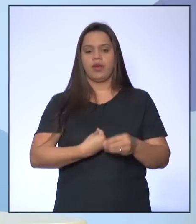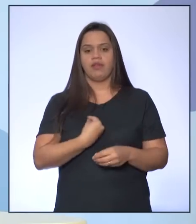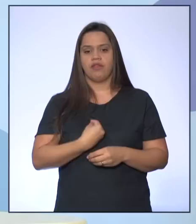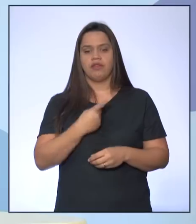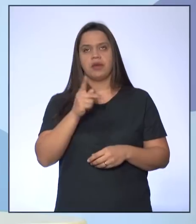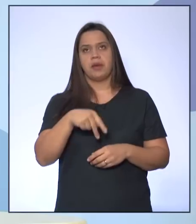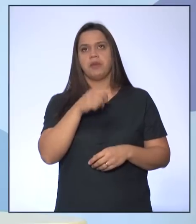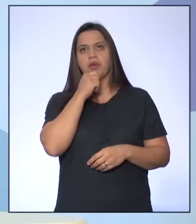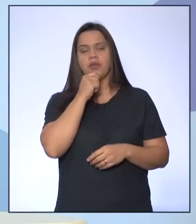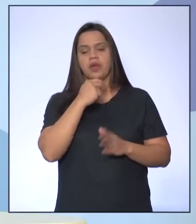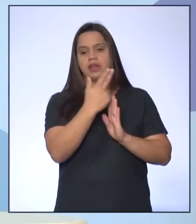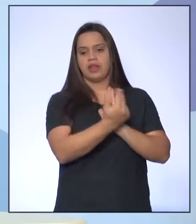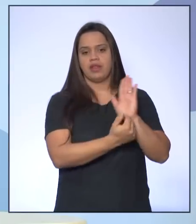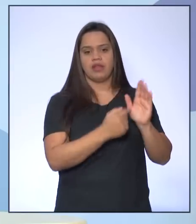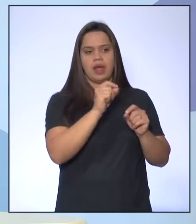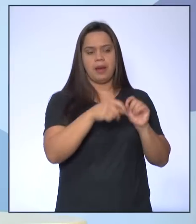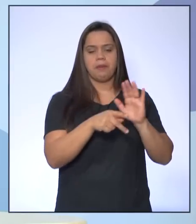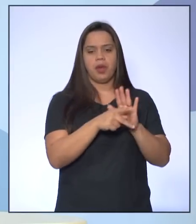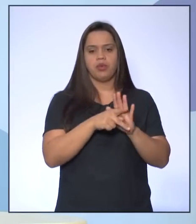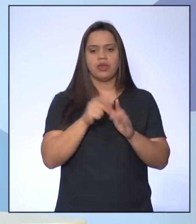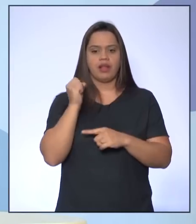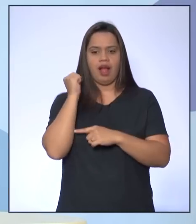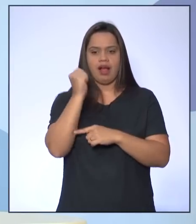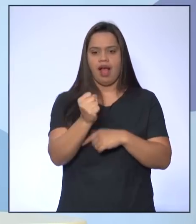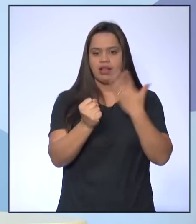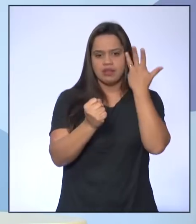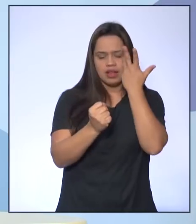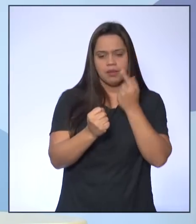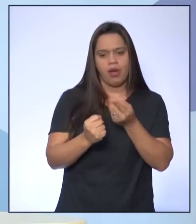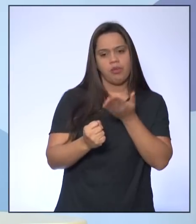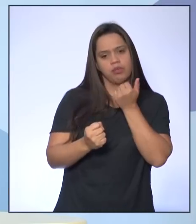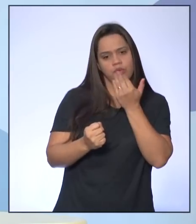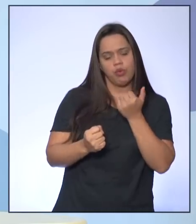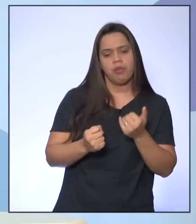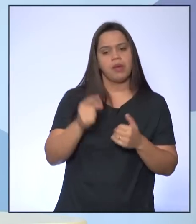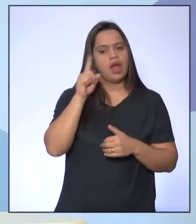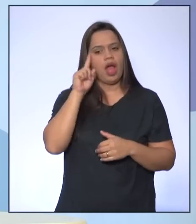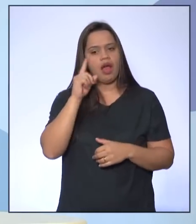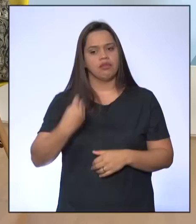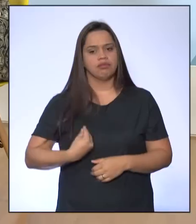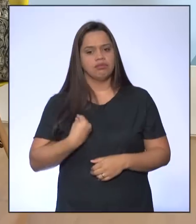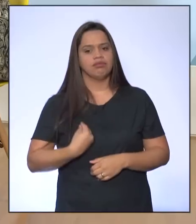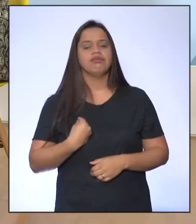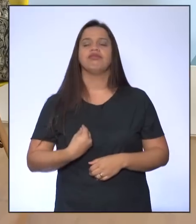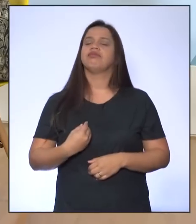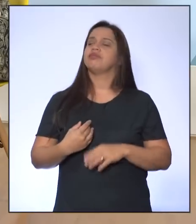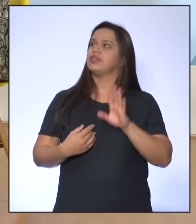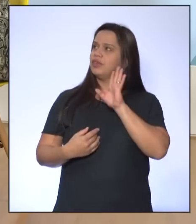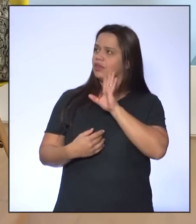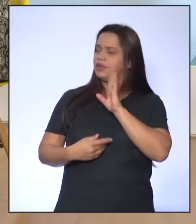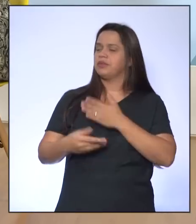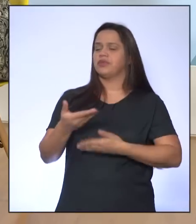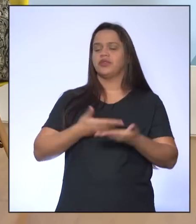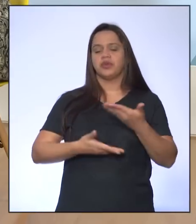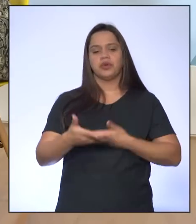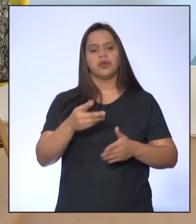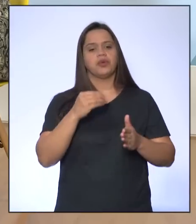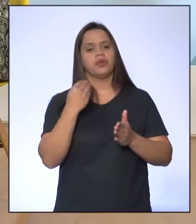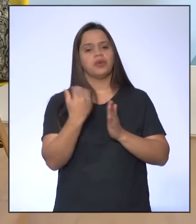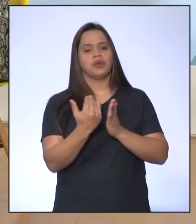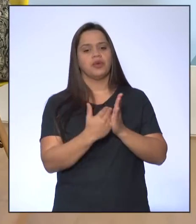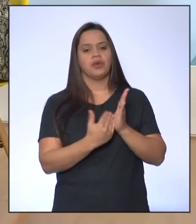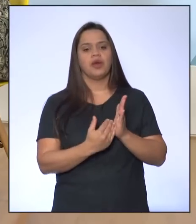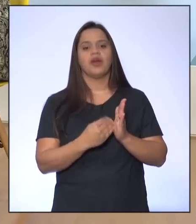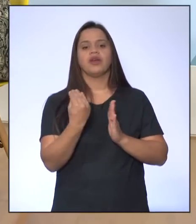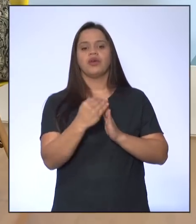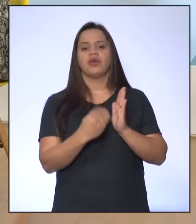à caça, ao seu dia a dia. Perfeito. A interação foi muito boa no chat, né, professora? Realmente, ótimas Muito legal. respostas. Ótimas respostas. Continue interagindo